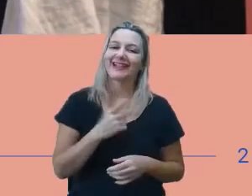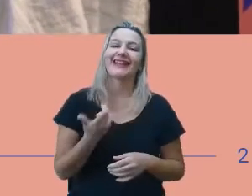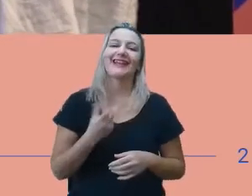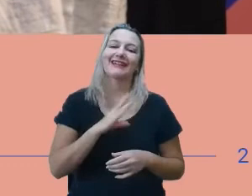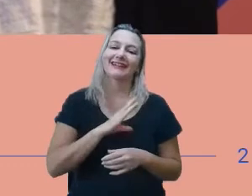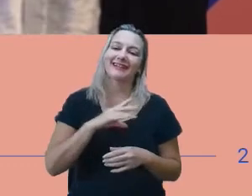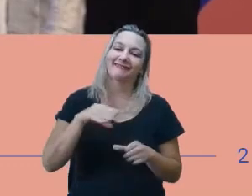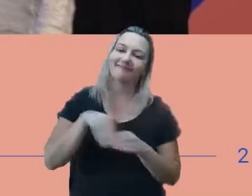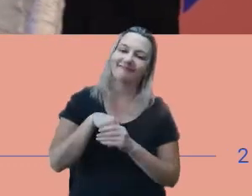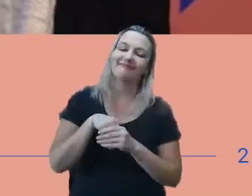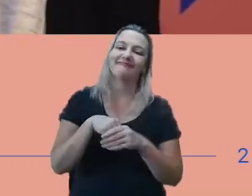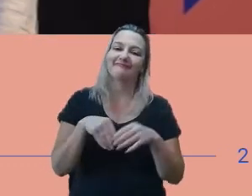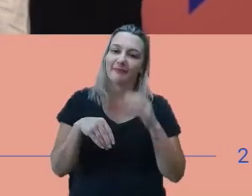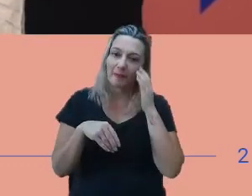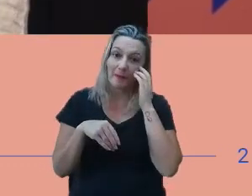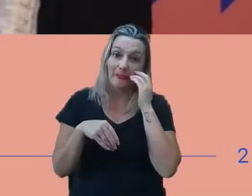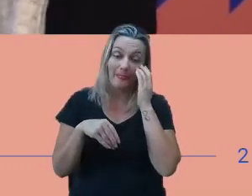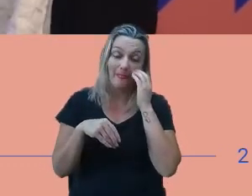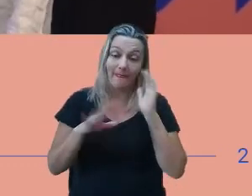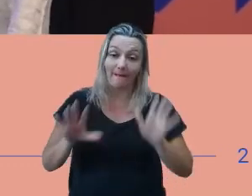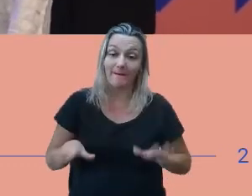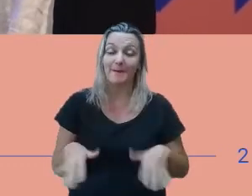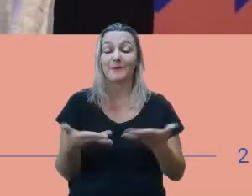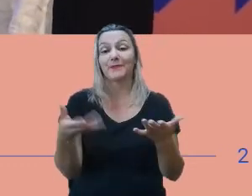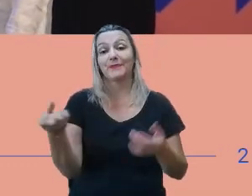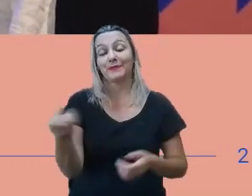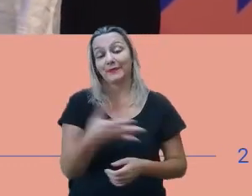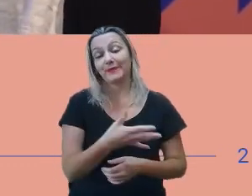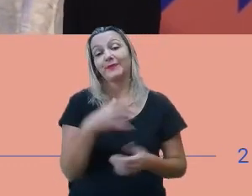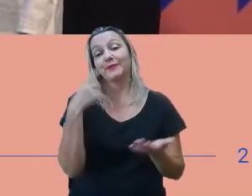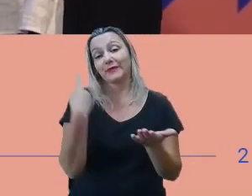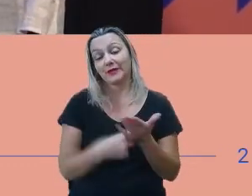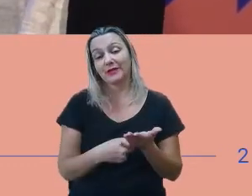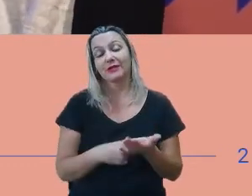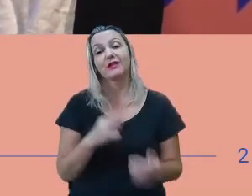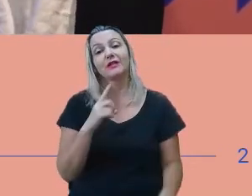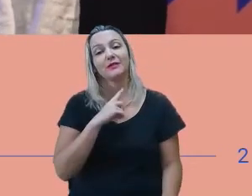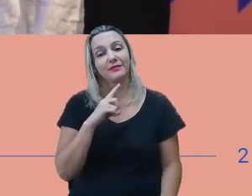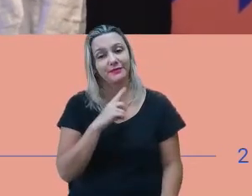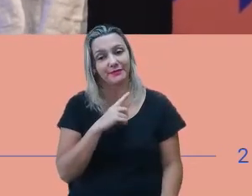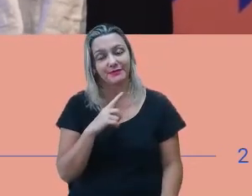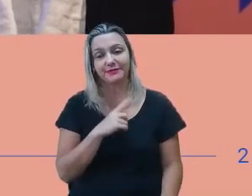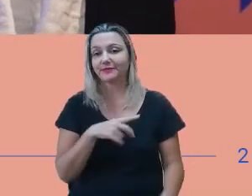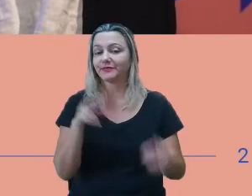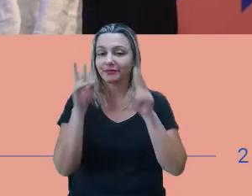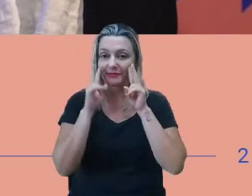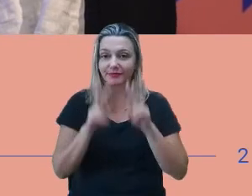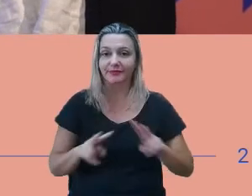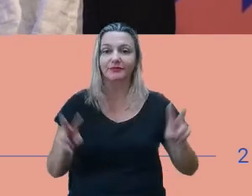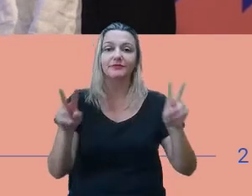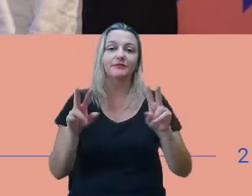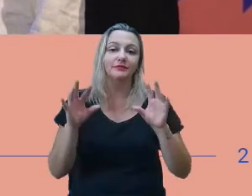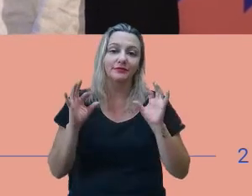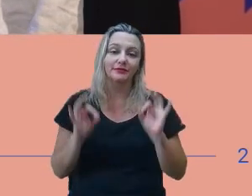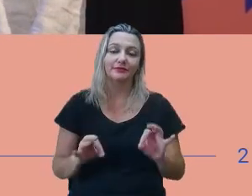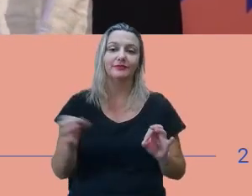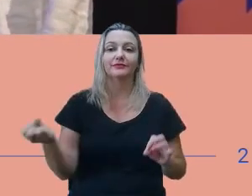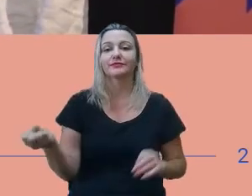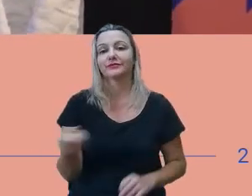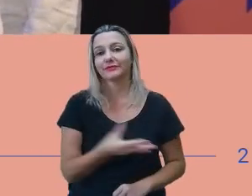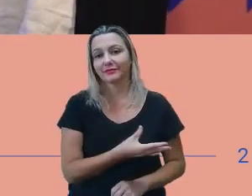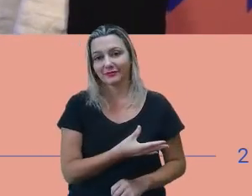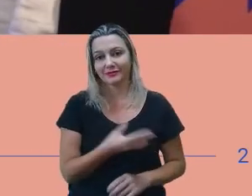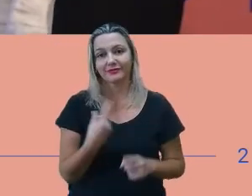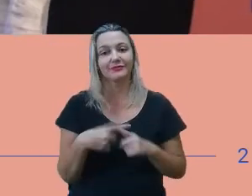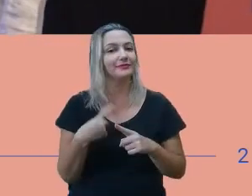inovadora e que é muito um comprometimento um olhar realmente inovador para